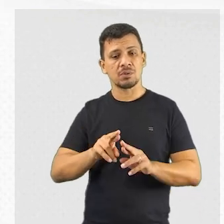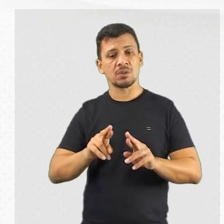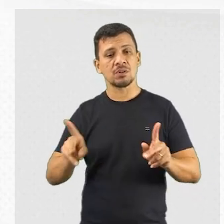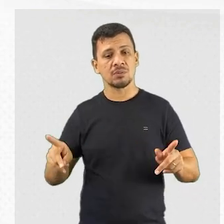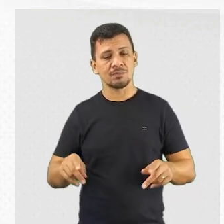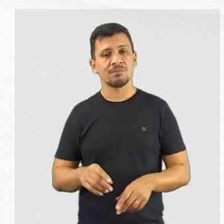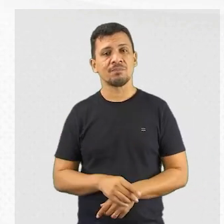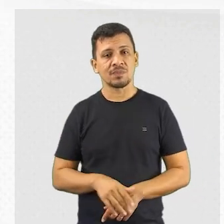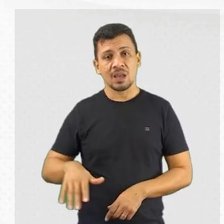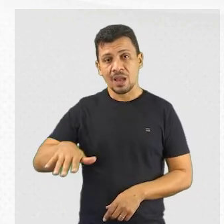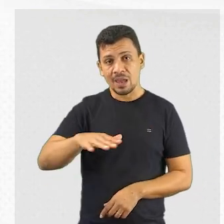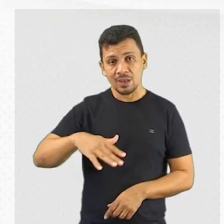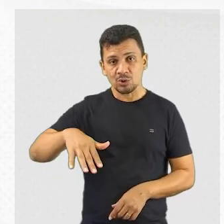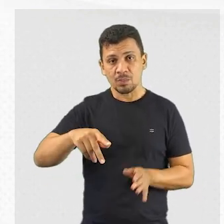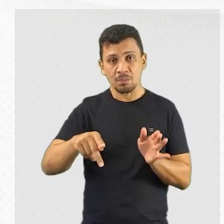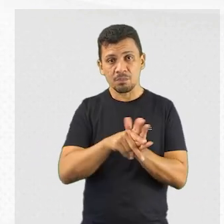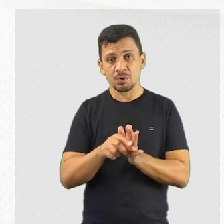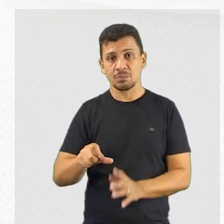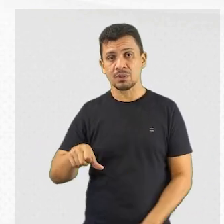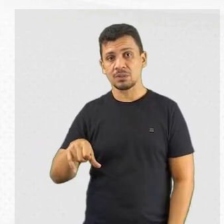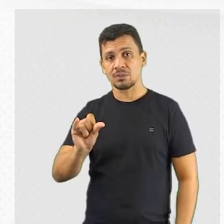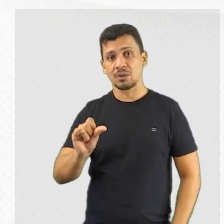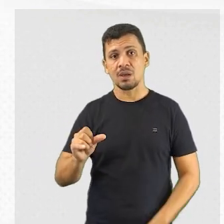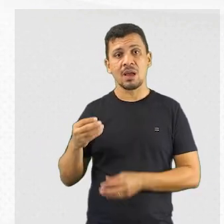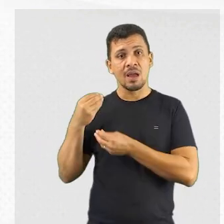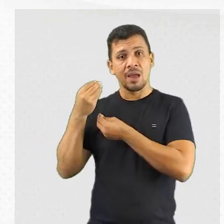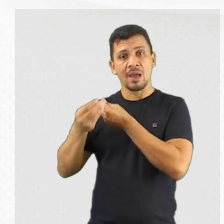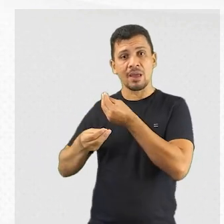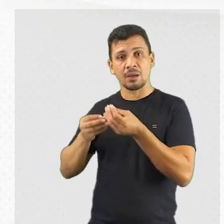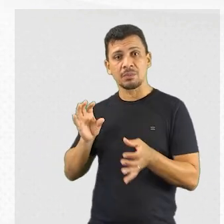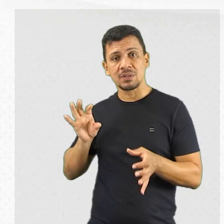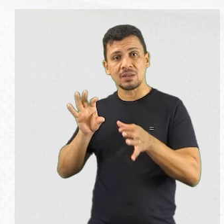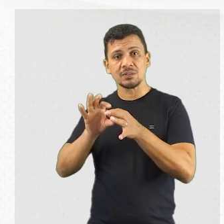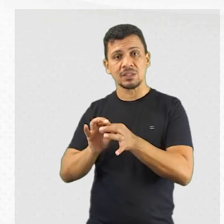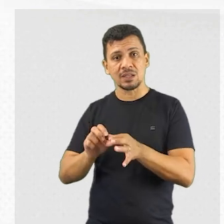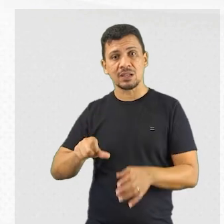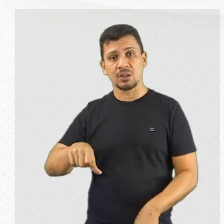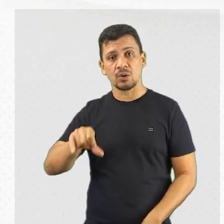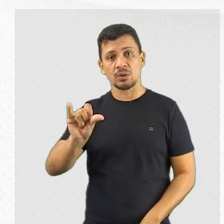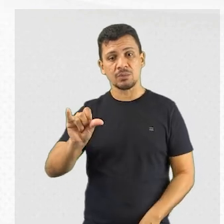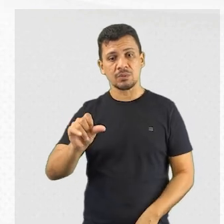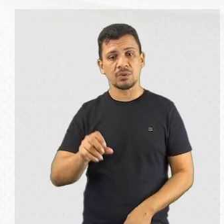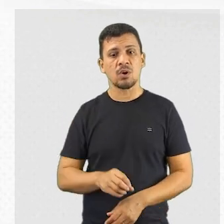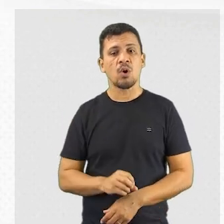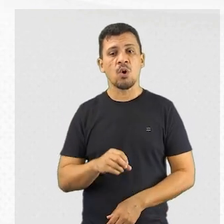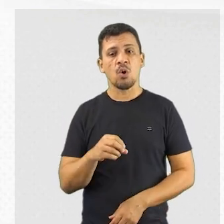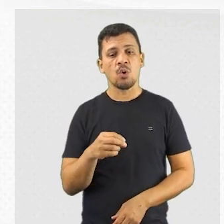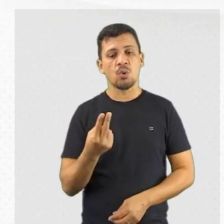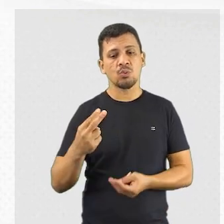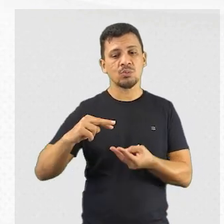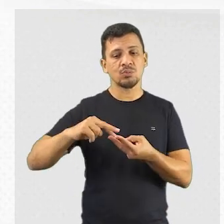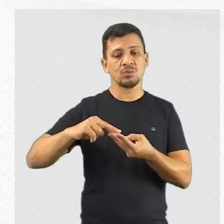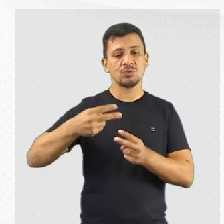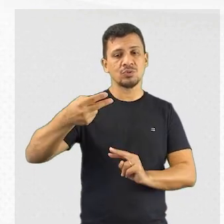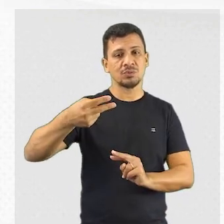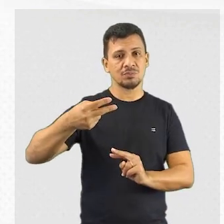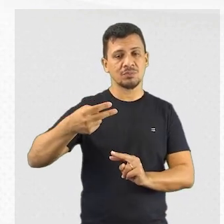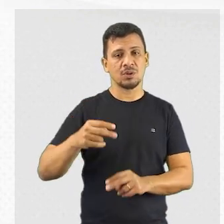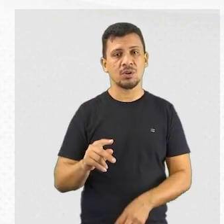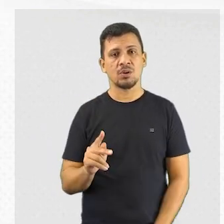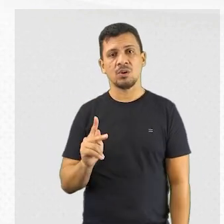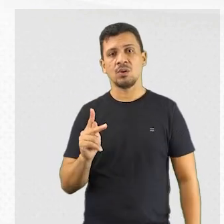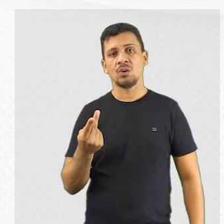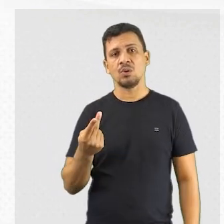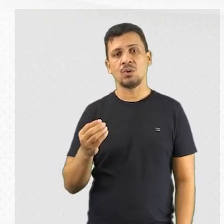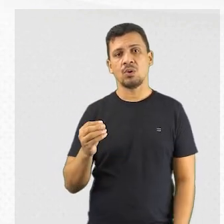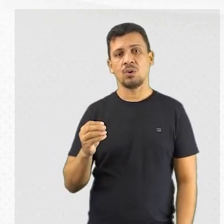né? Que também a gente chama de herança ligada ao Y ou gene holândrico, tá? Esses genes holândricos é